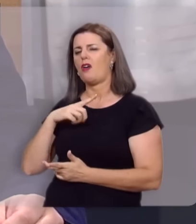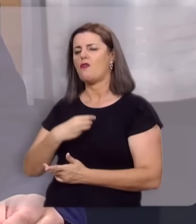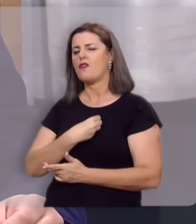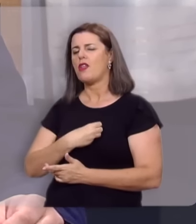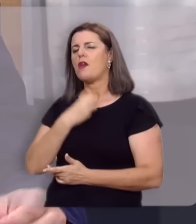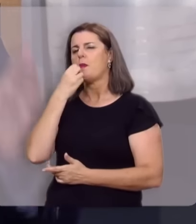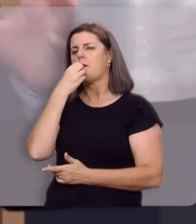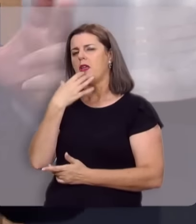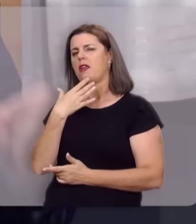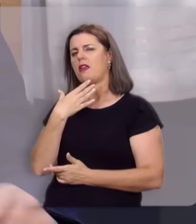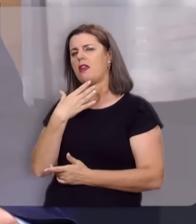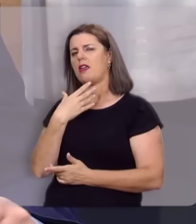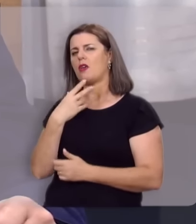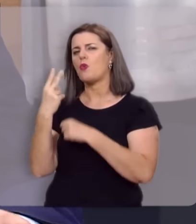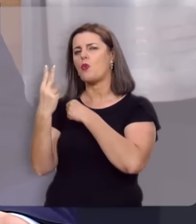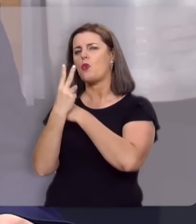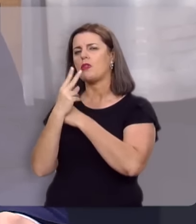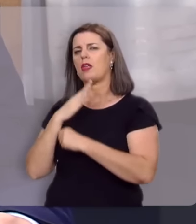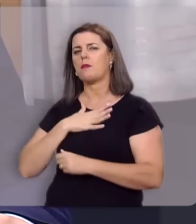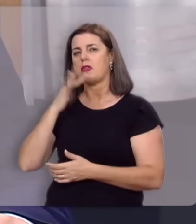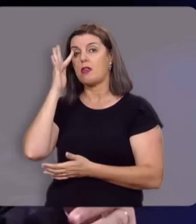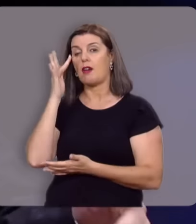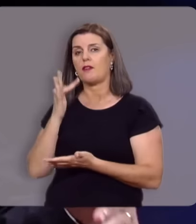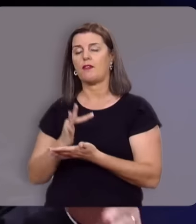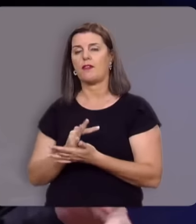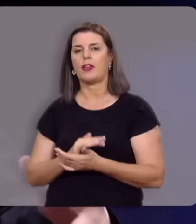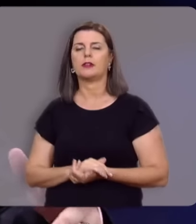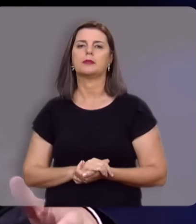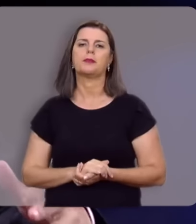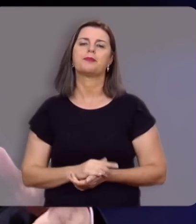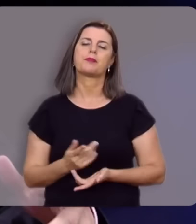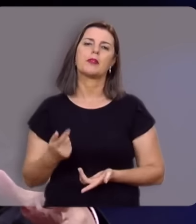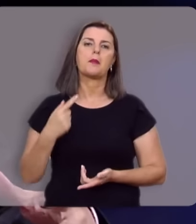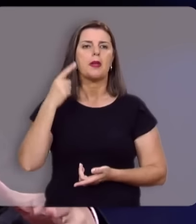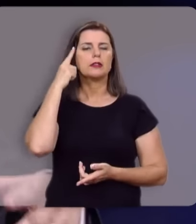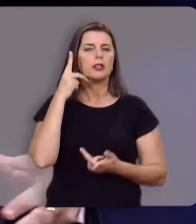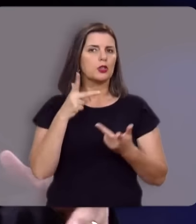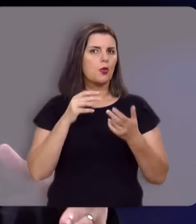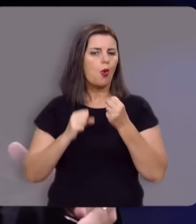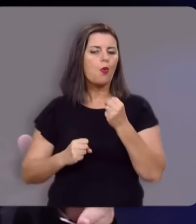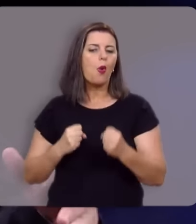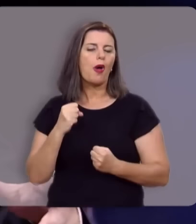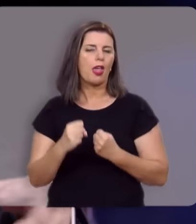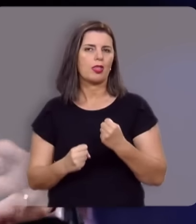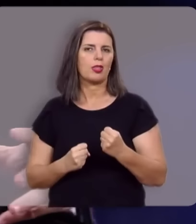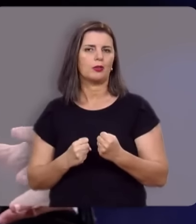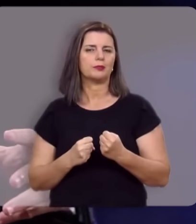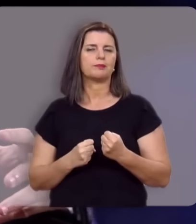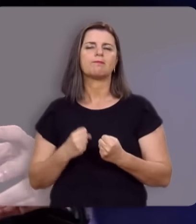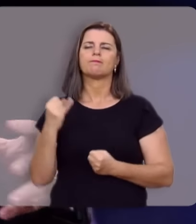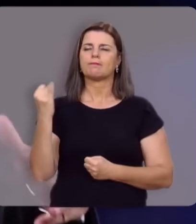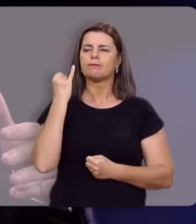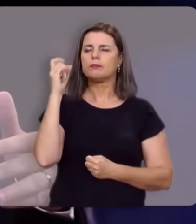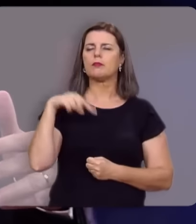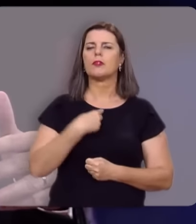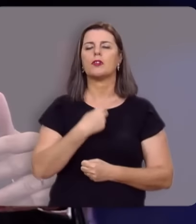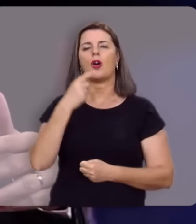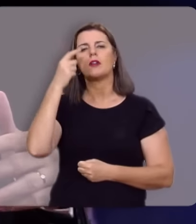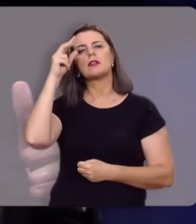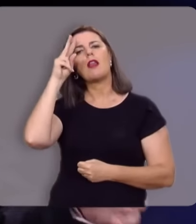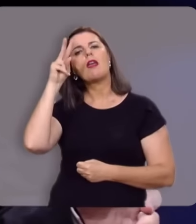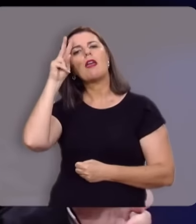combate, completei a carreira, guardei a fé. E usando ainda essa metáfora da corrida, né? Muitas vezes é importante a